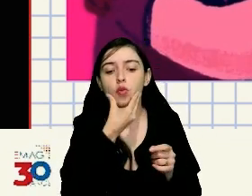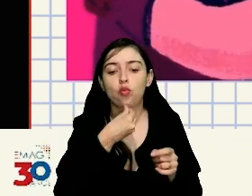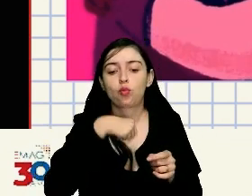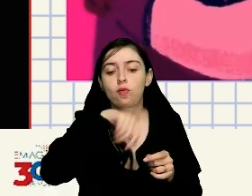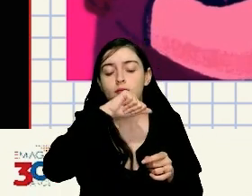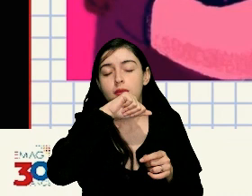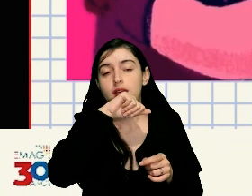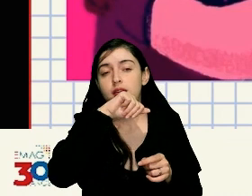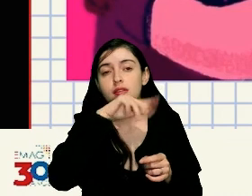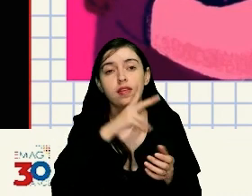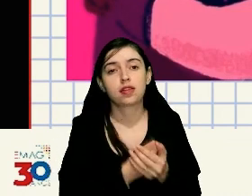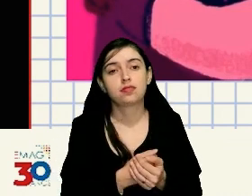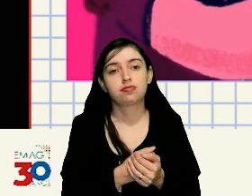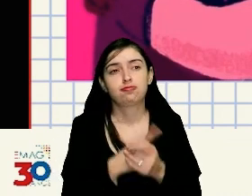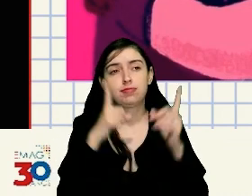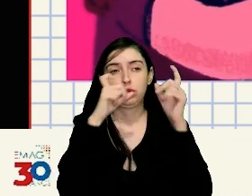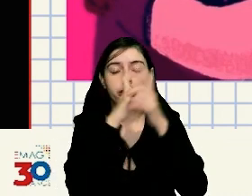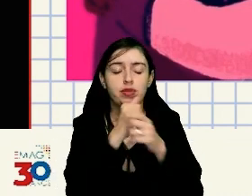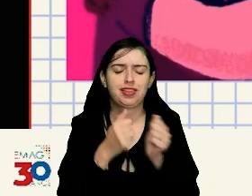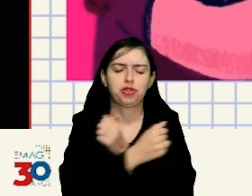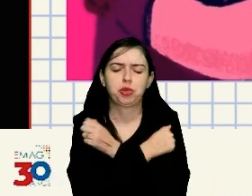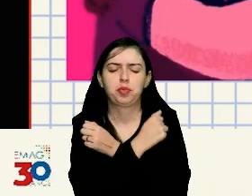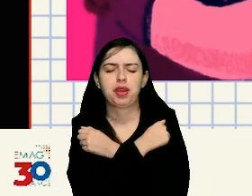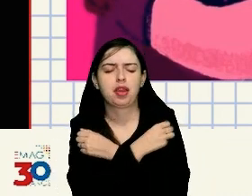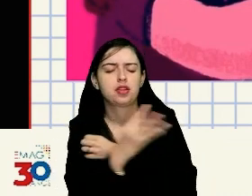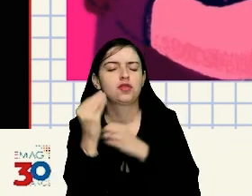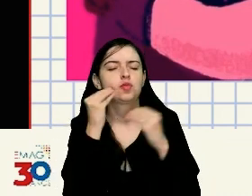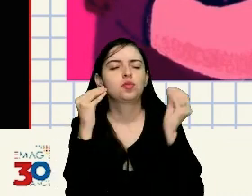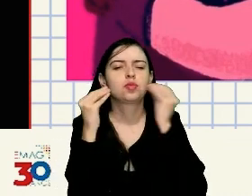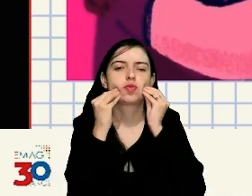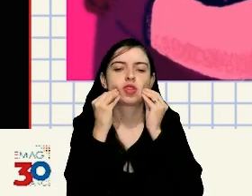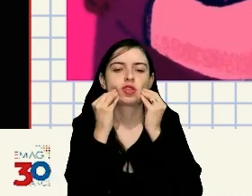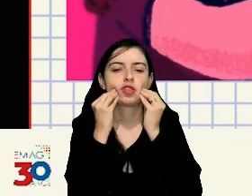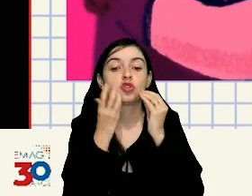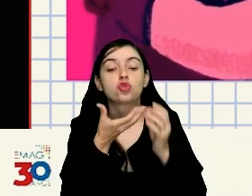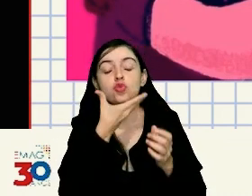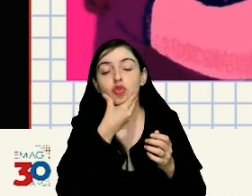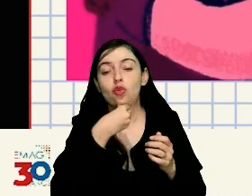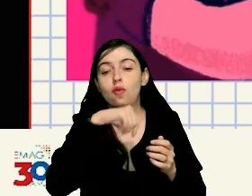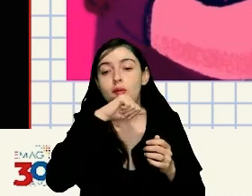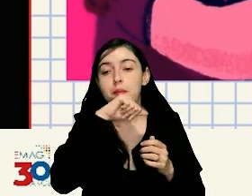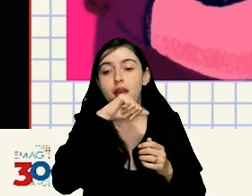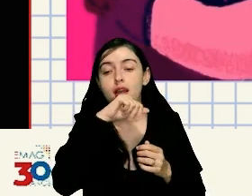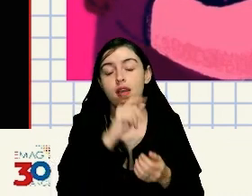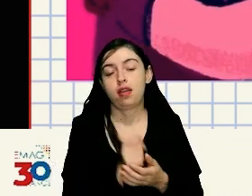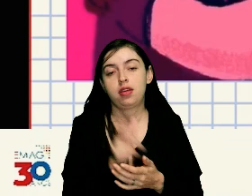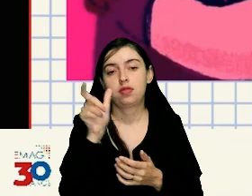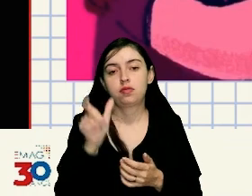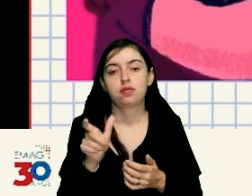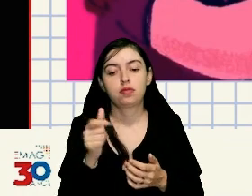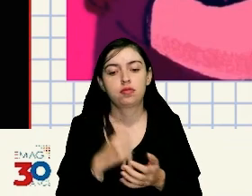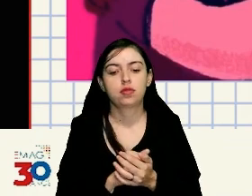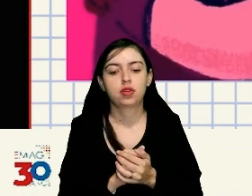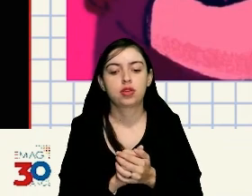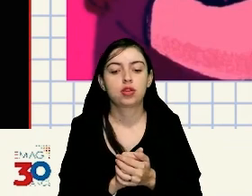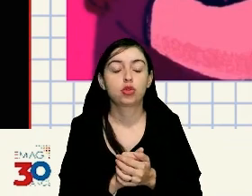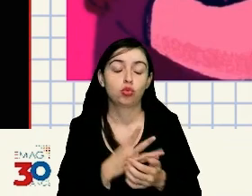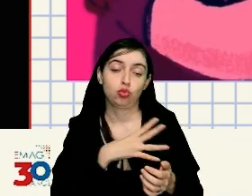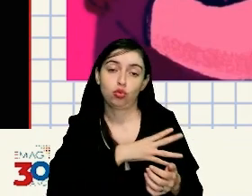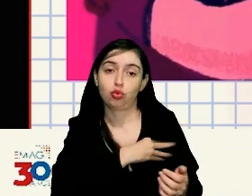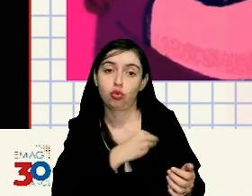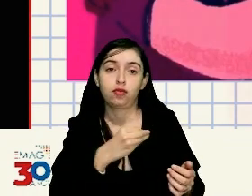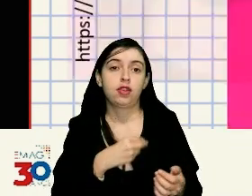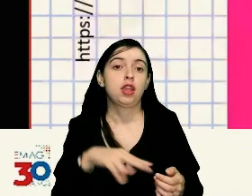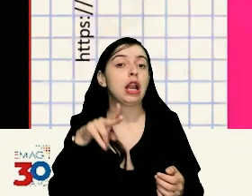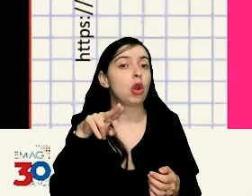de dar um abraço e um beijo no seu próprio pai, que tem uma dificuldade de dar um abraço e um beijo no seu próprio filho, no seu próprio irmão. Então a gente